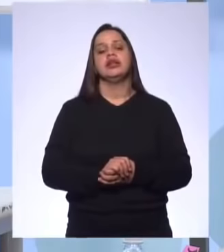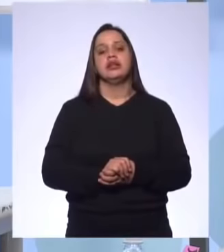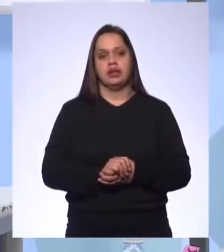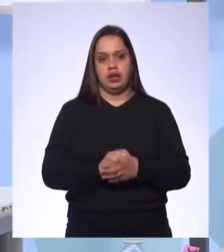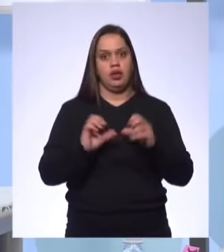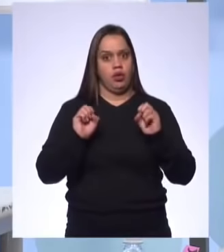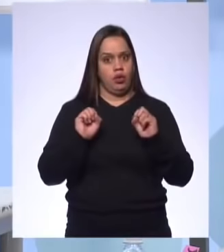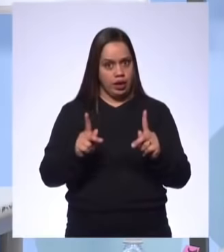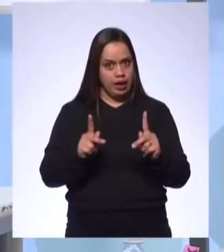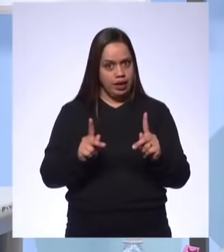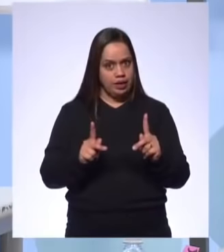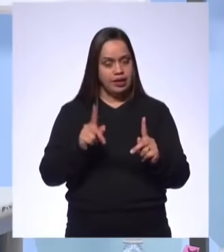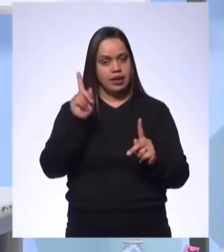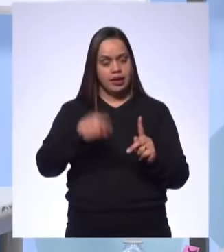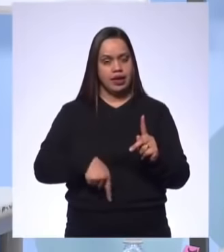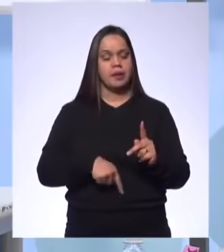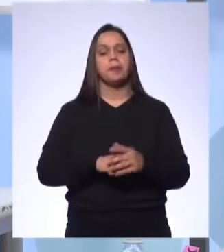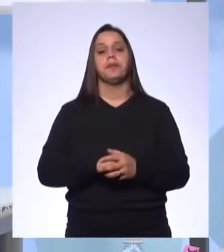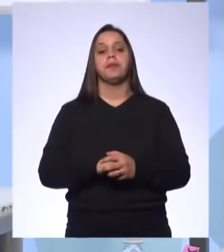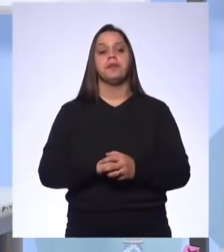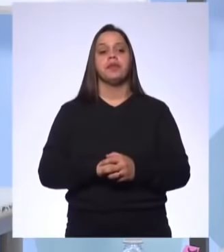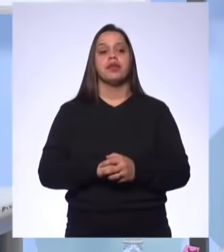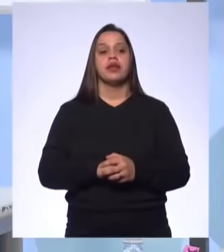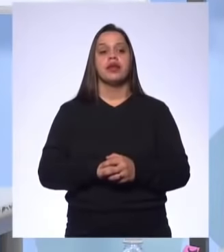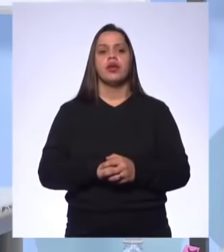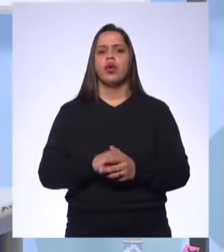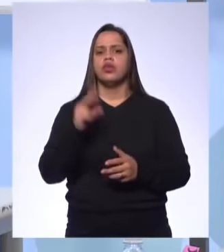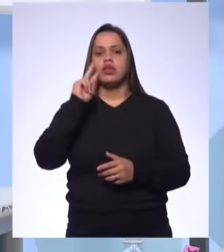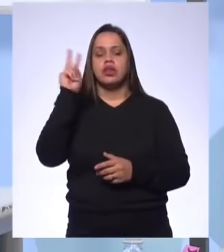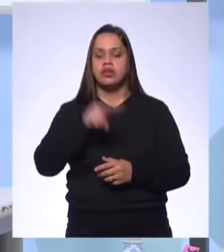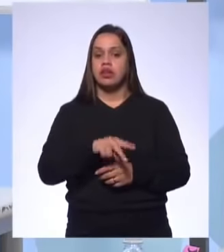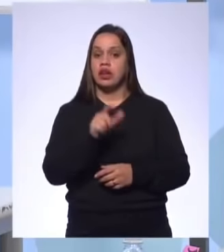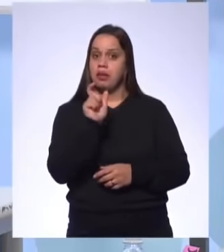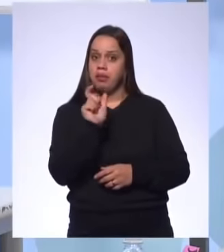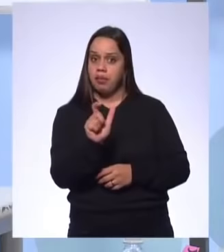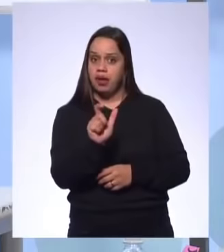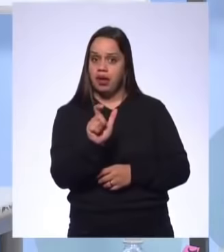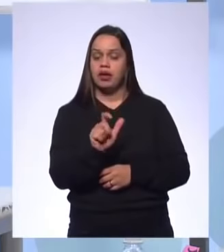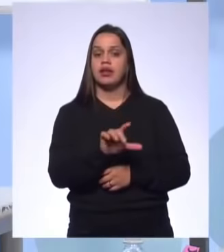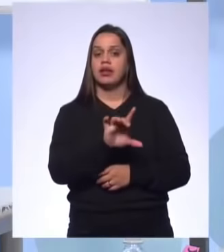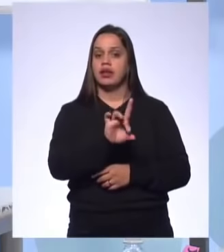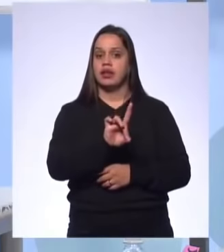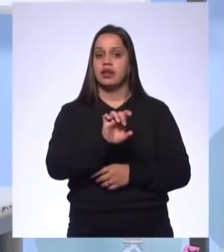Isso é fragmentado. Quando vocês ouvirem lá a palavra